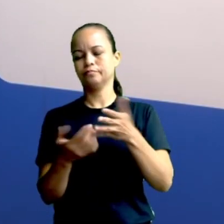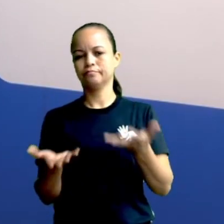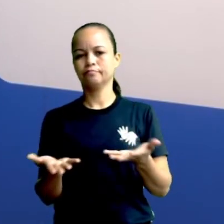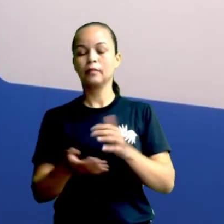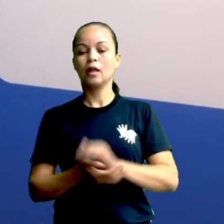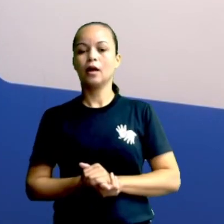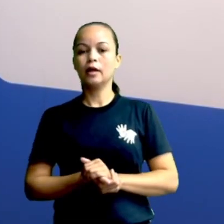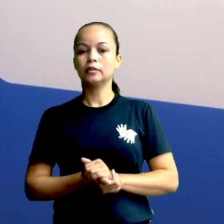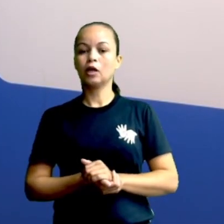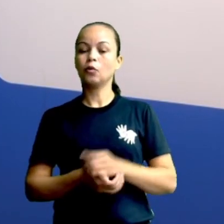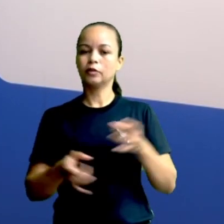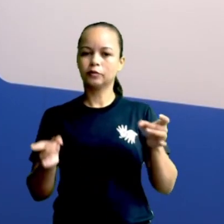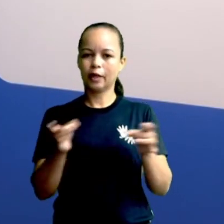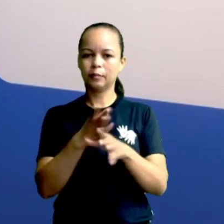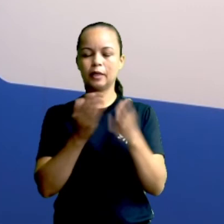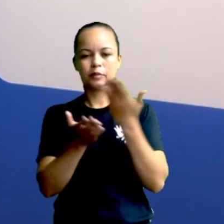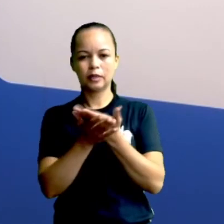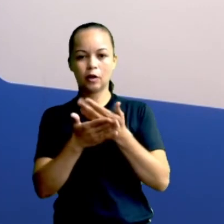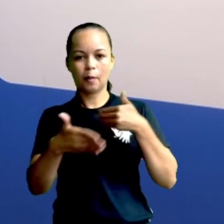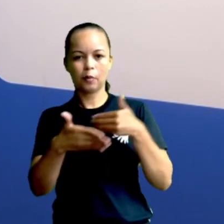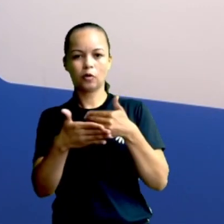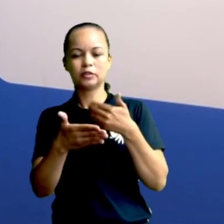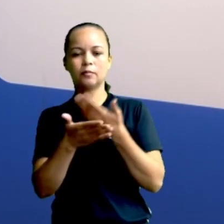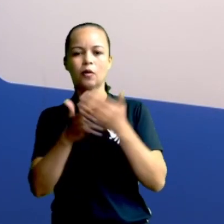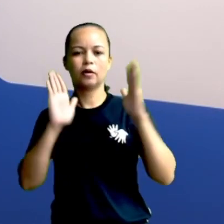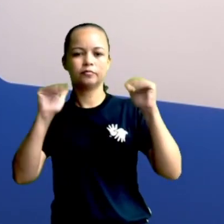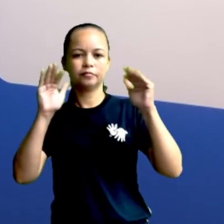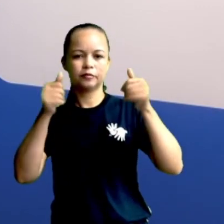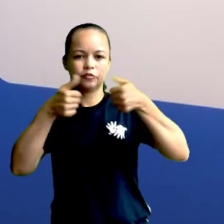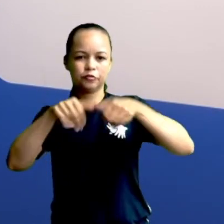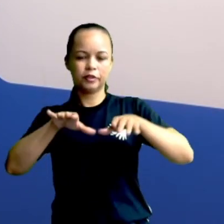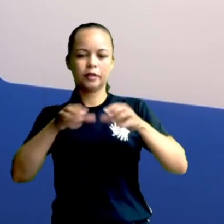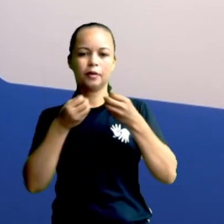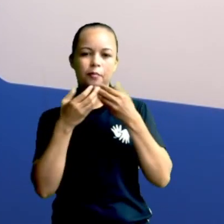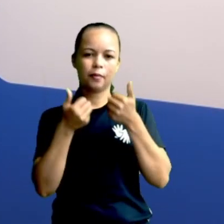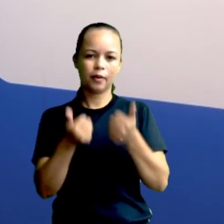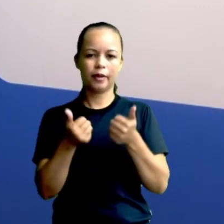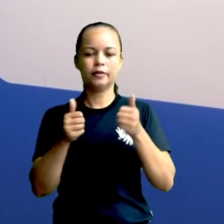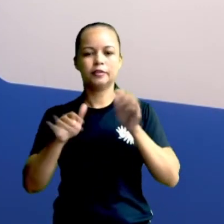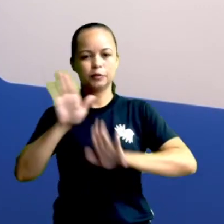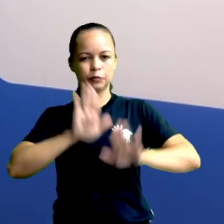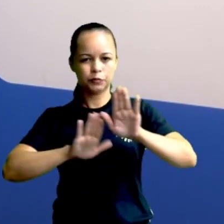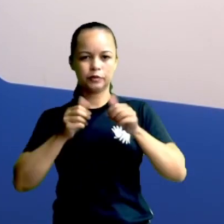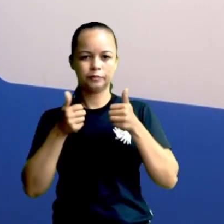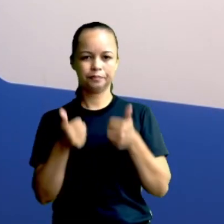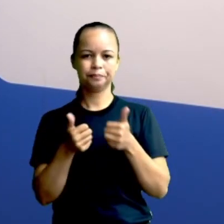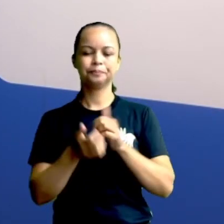aqui e até a próxima aula. Tchau, tchau. Fiquem bem e se cuidem, tá?